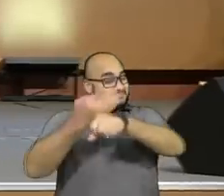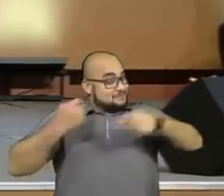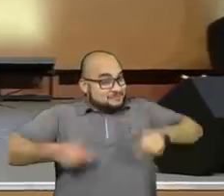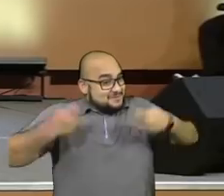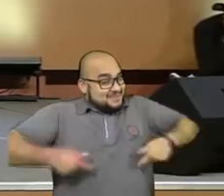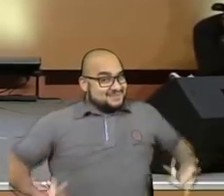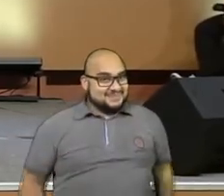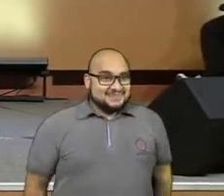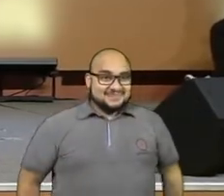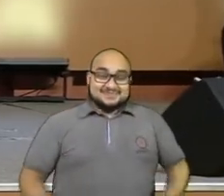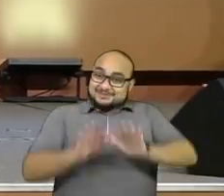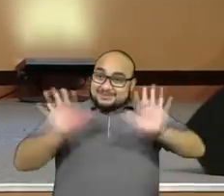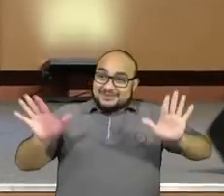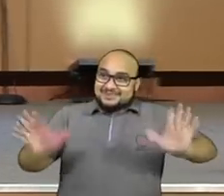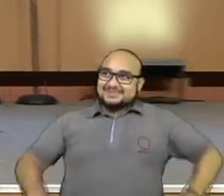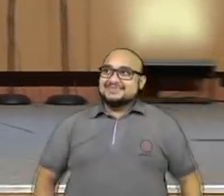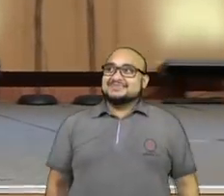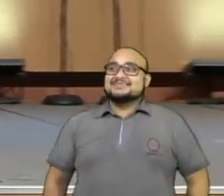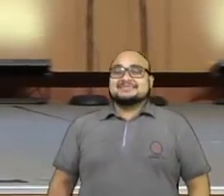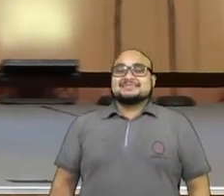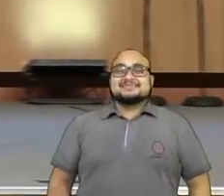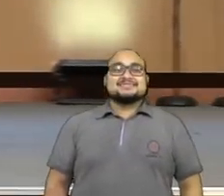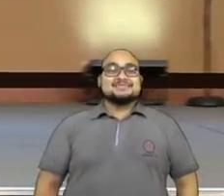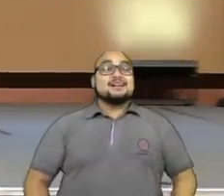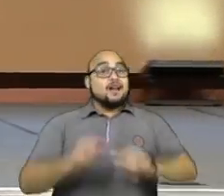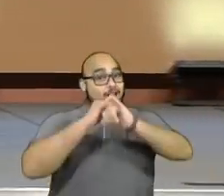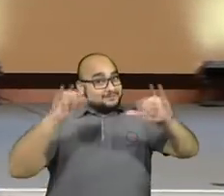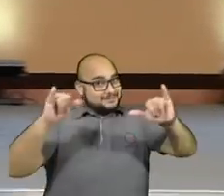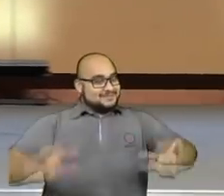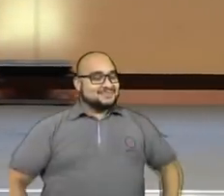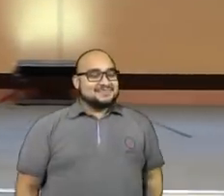Só mais liga. Eu estou só avisando.